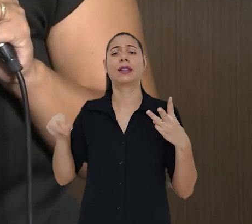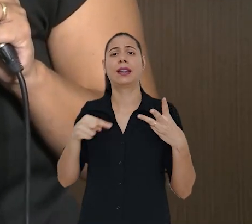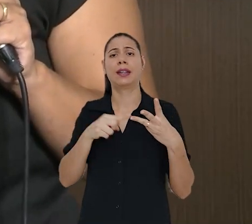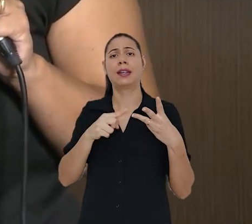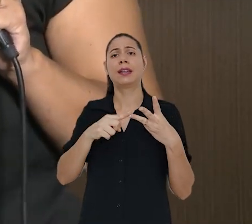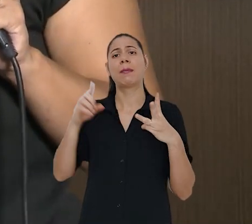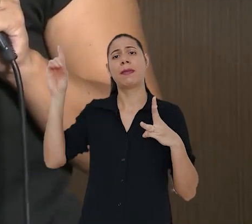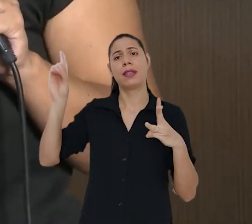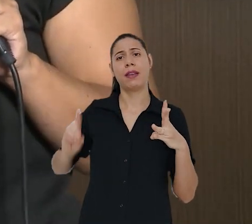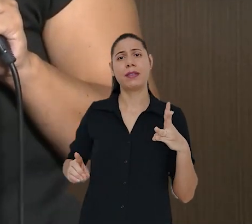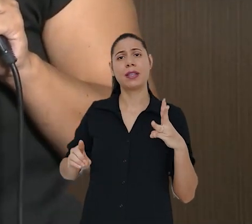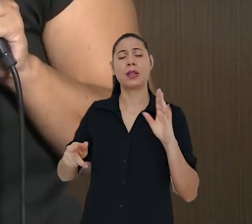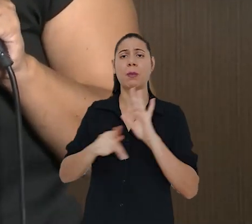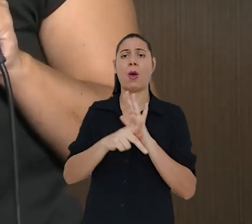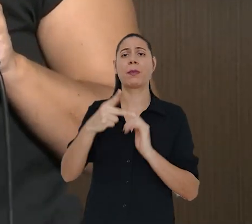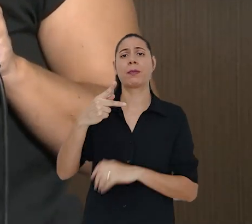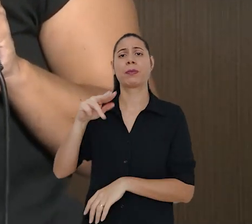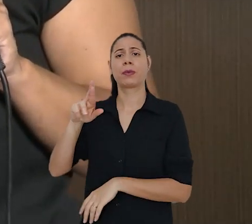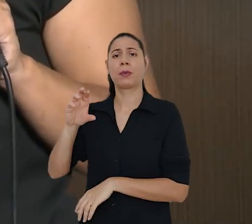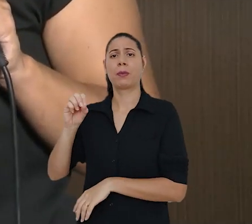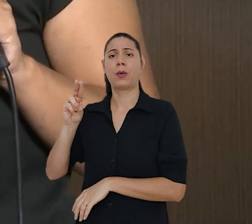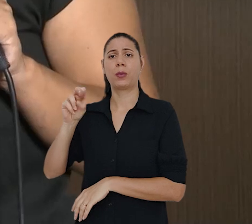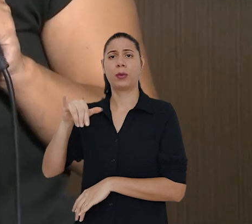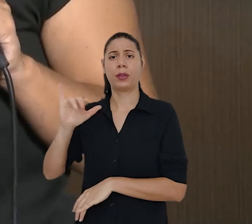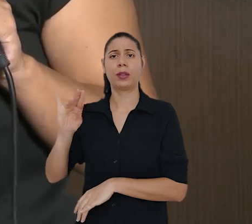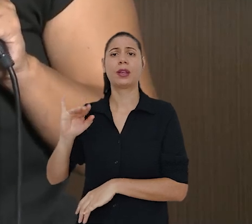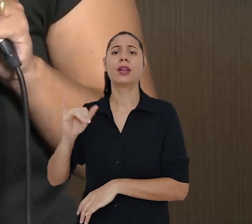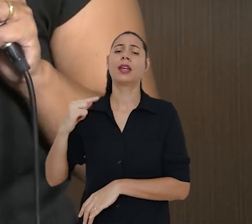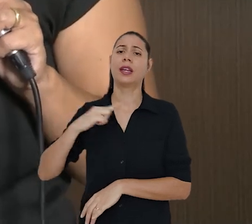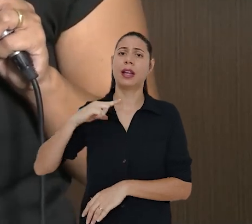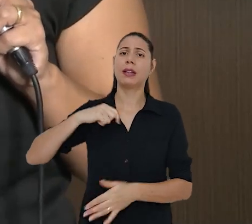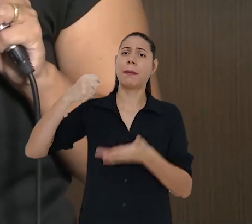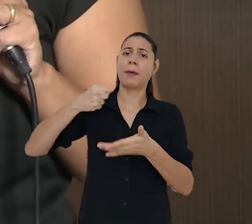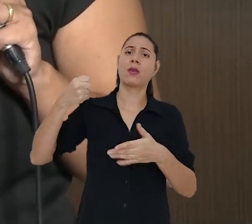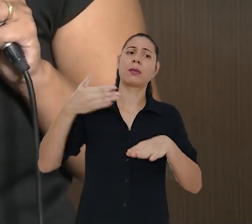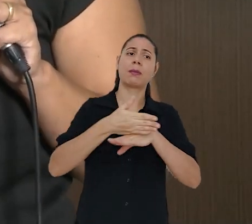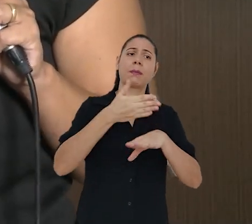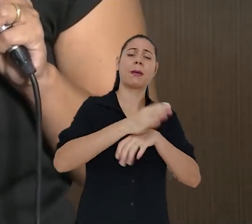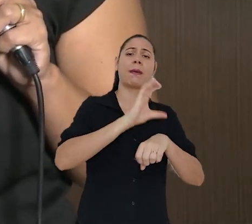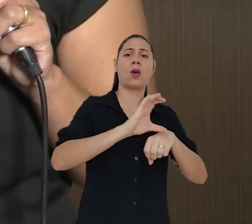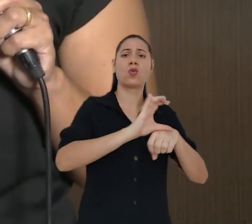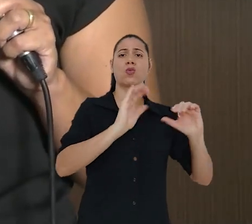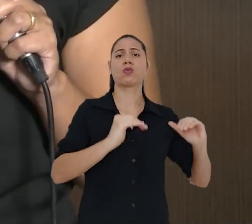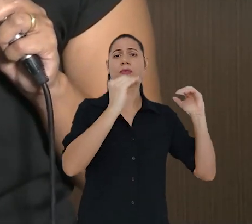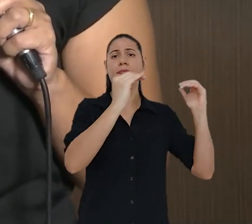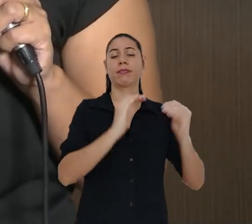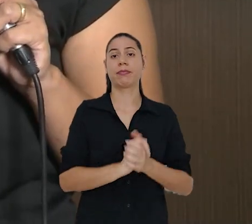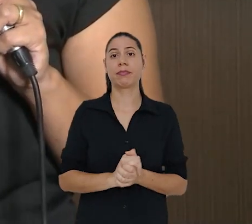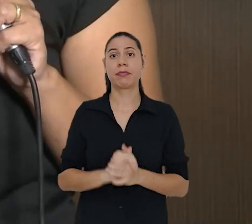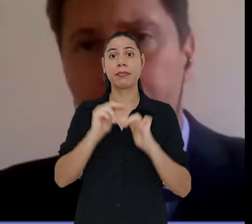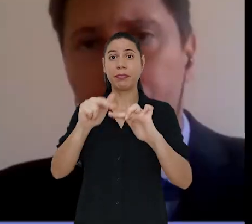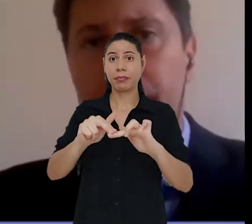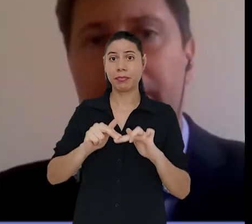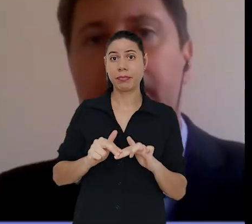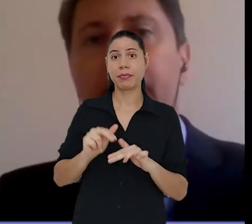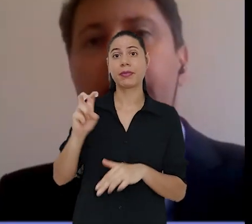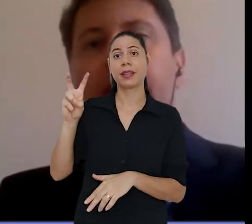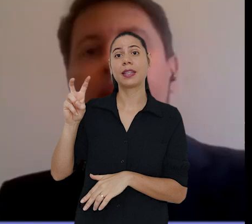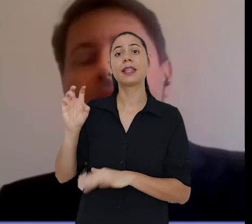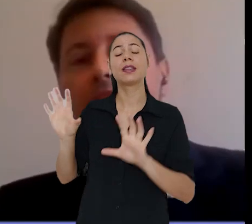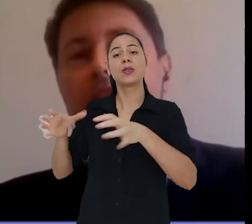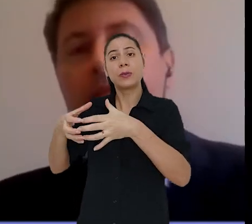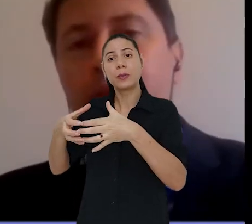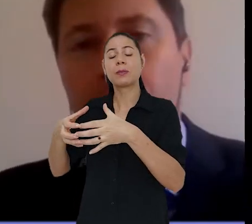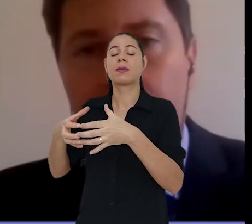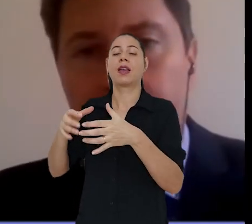do programa Universidade para Todos, o ProUni, recebendo bolsa integral para frequentar o curso de nível superior. Com isso,